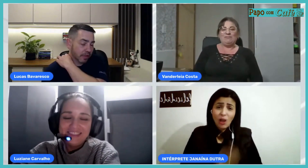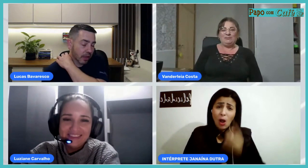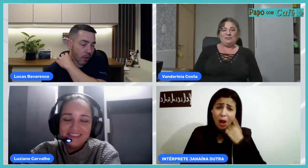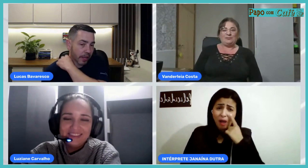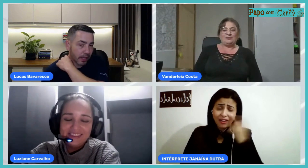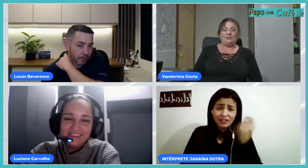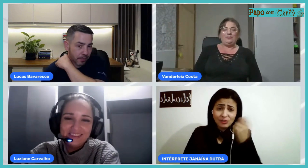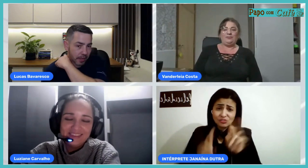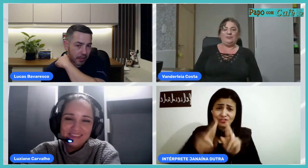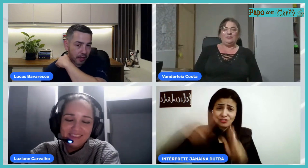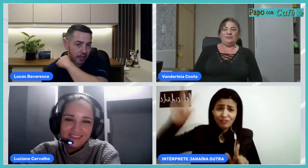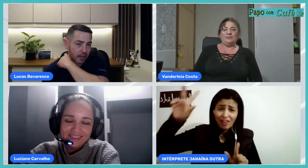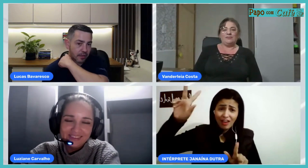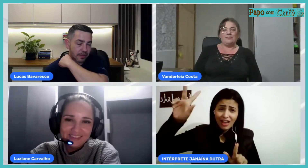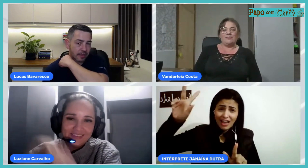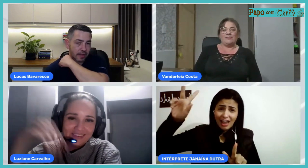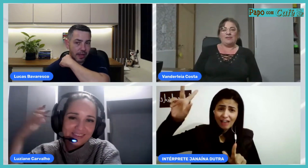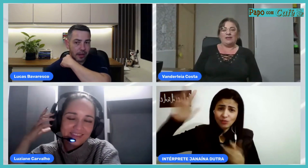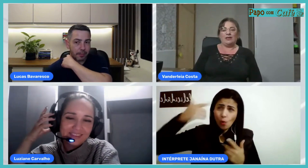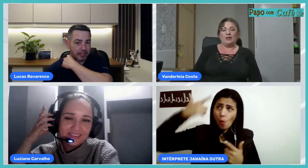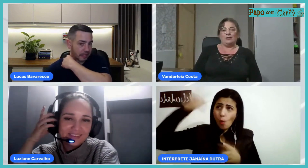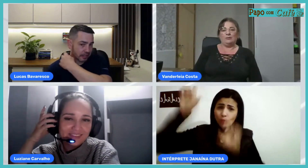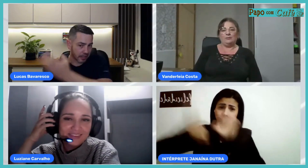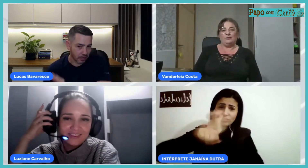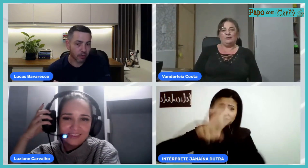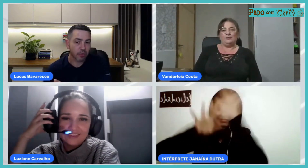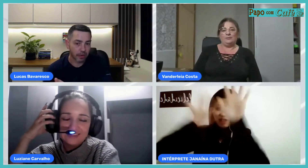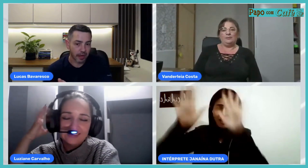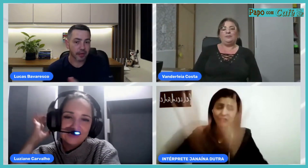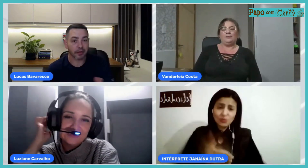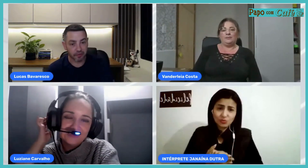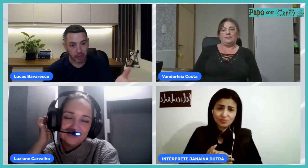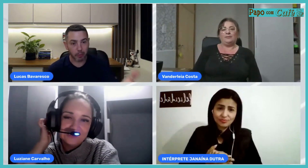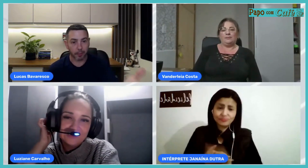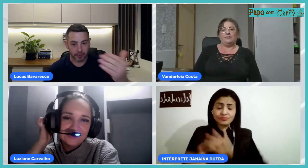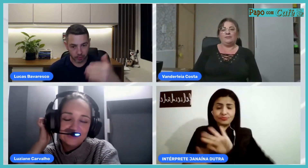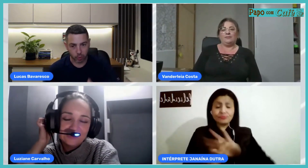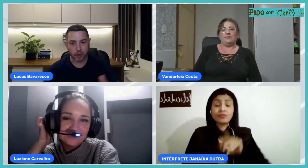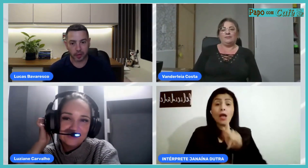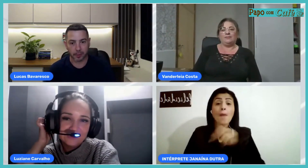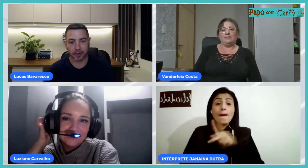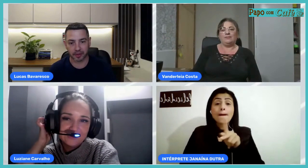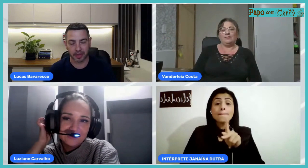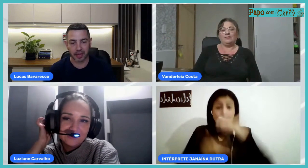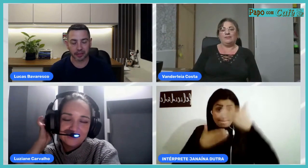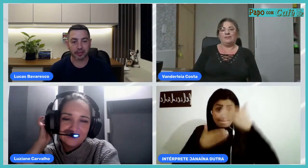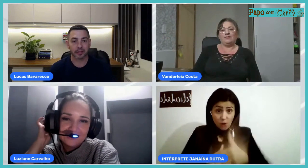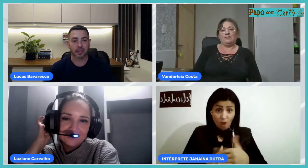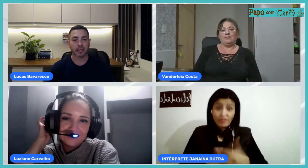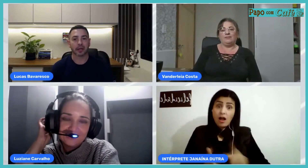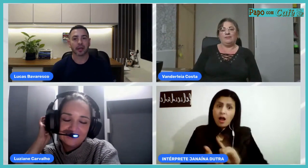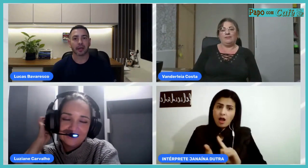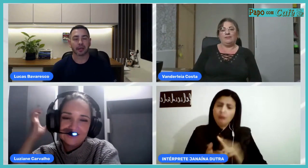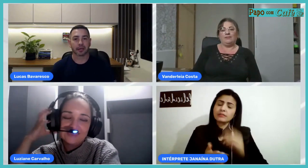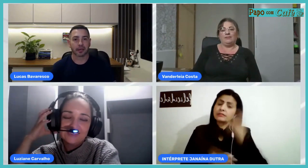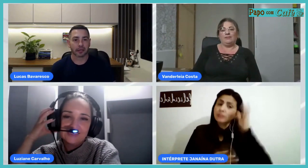A prova teórica antes era presencial, né? Vinha uma pessoa